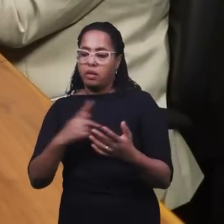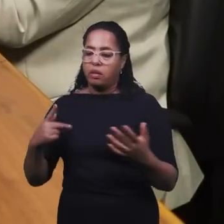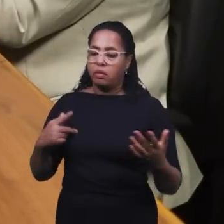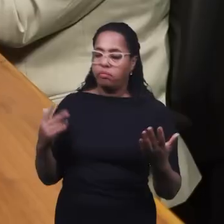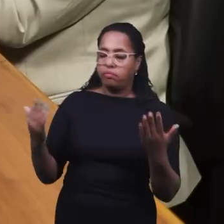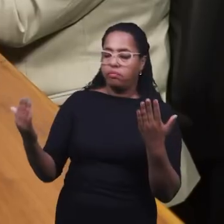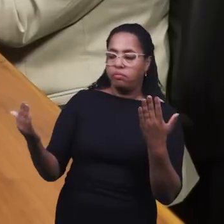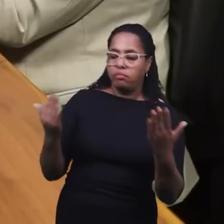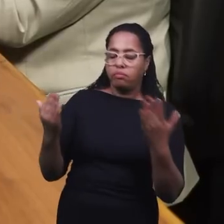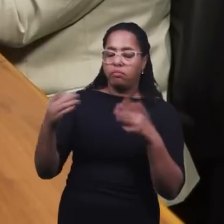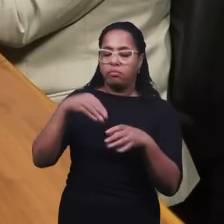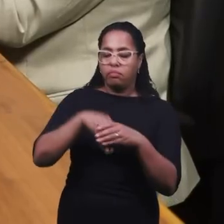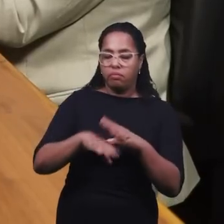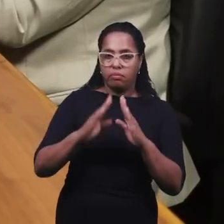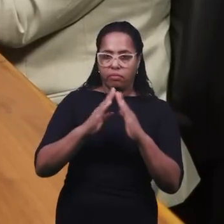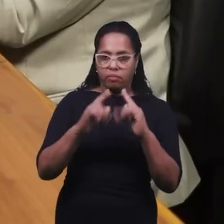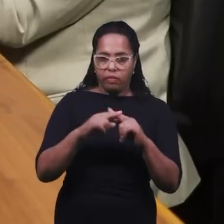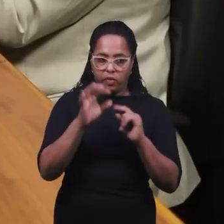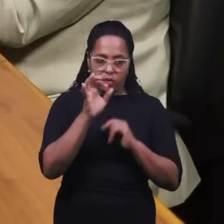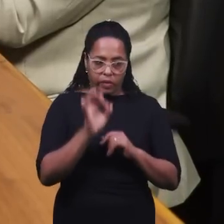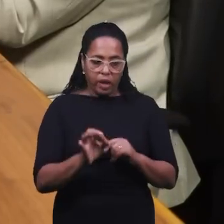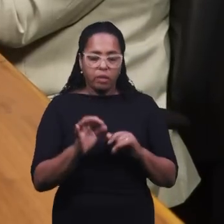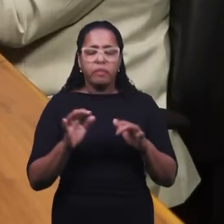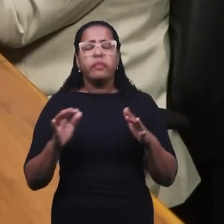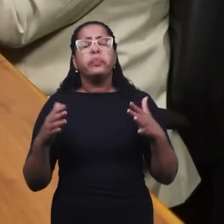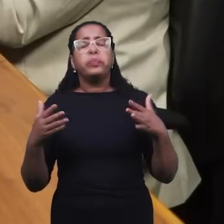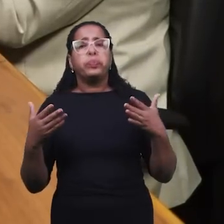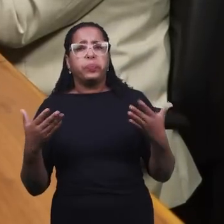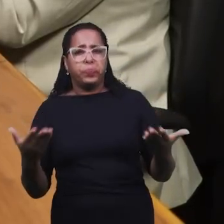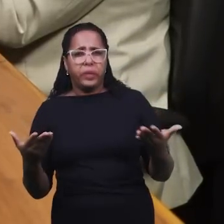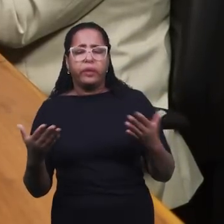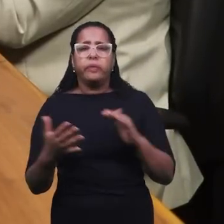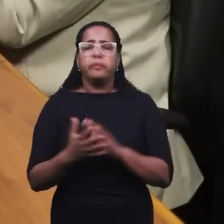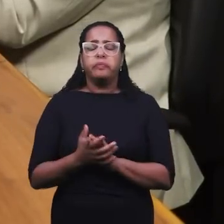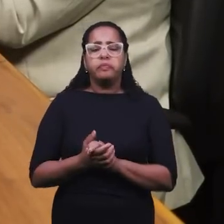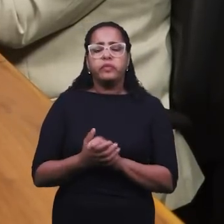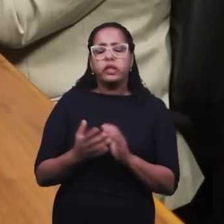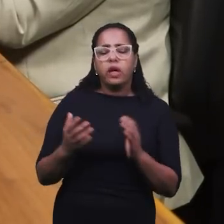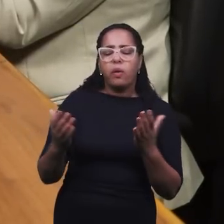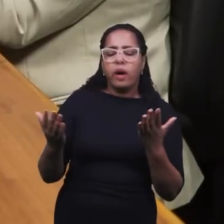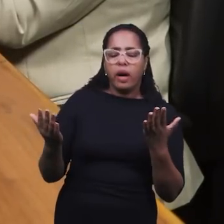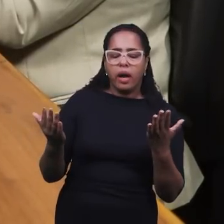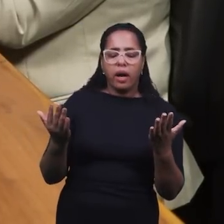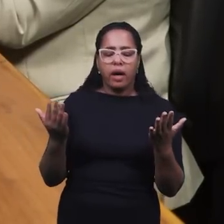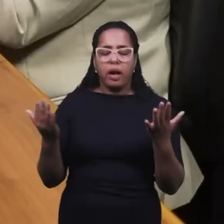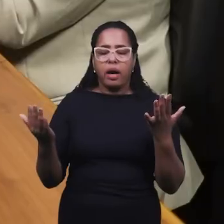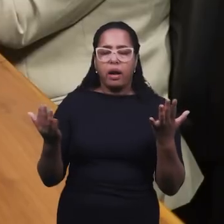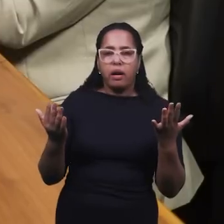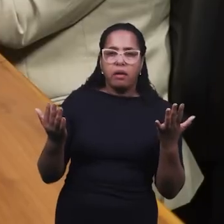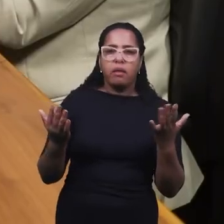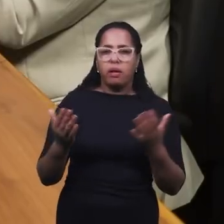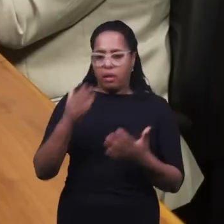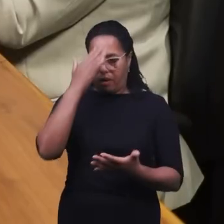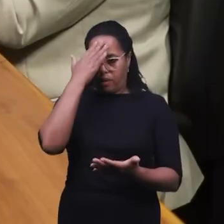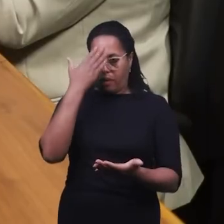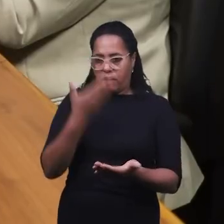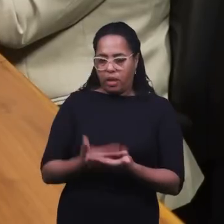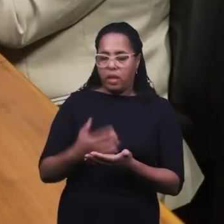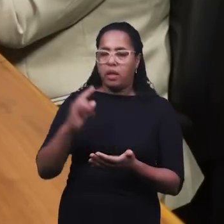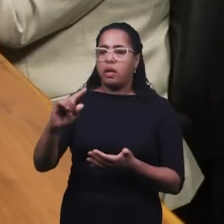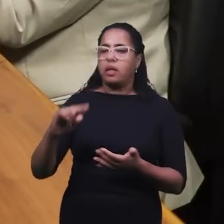ministério, né? E uma outra abordagem que você fez, deixa claro a distinção entre o diaconato e o ministério, são